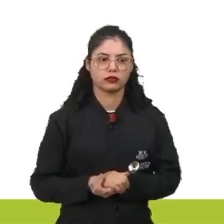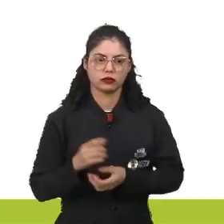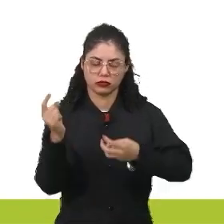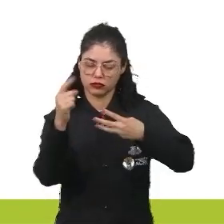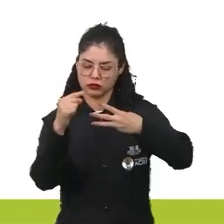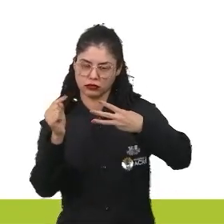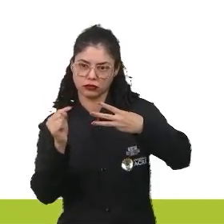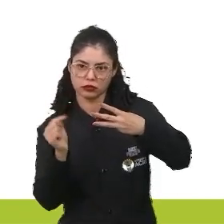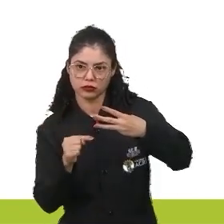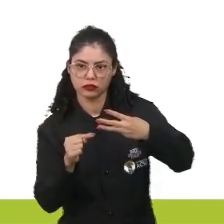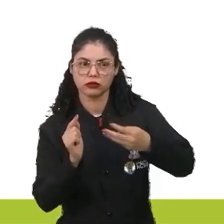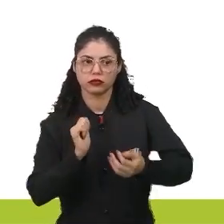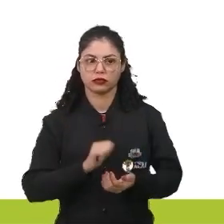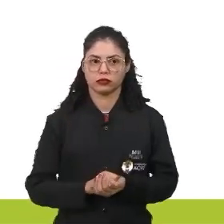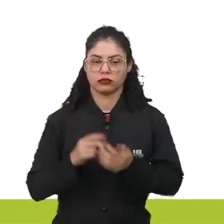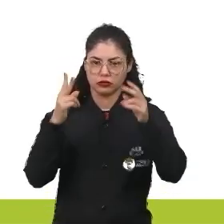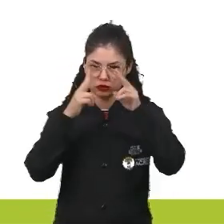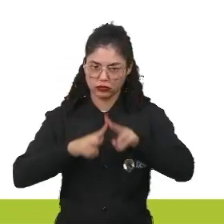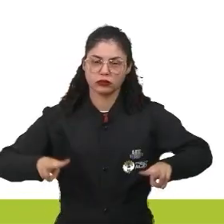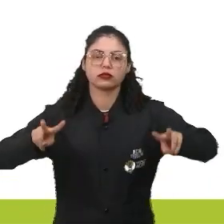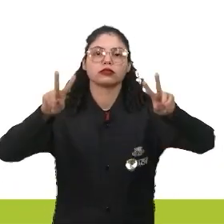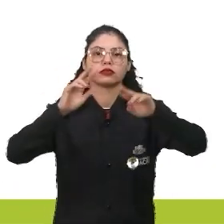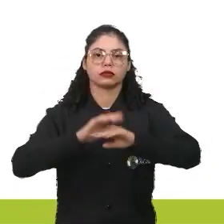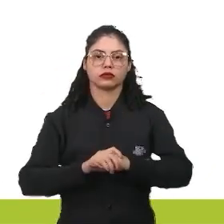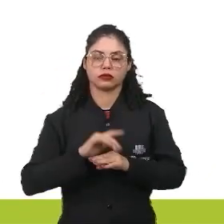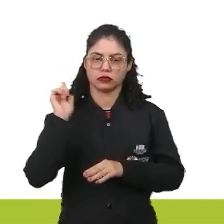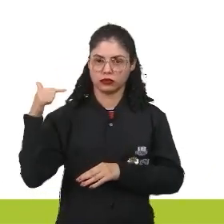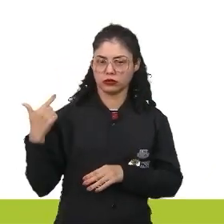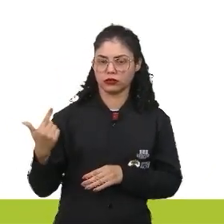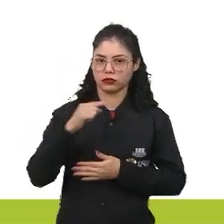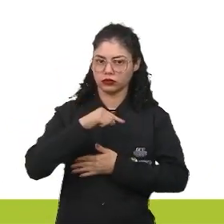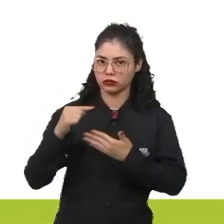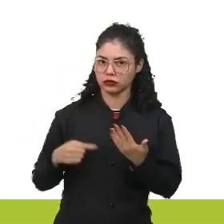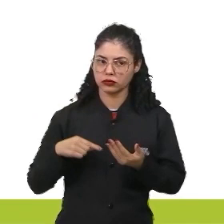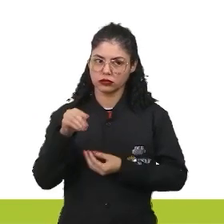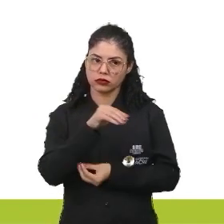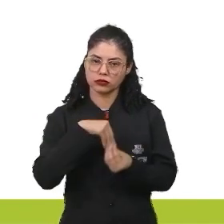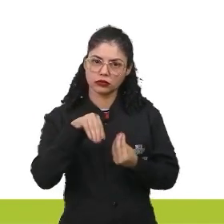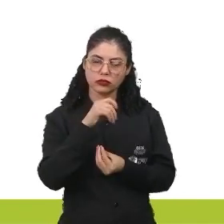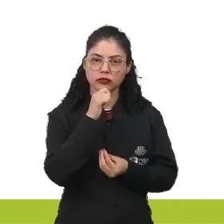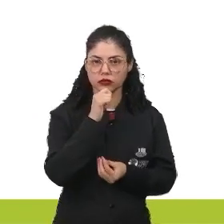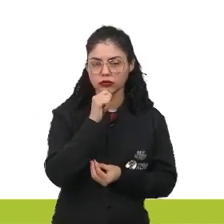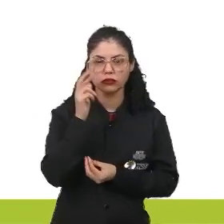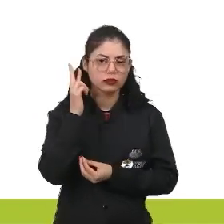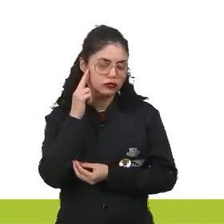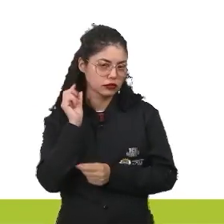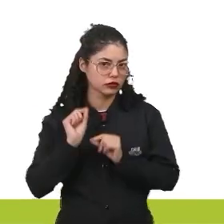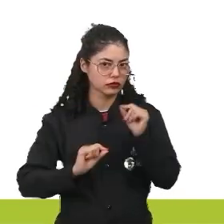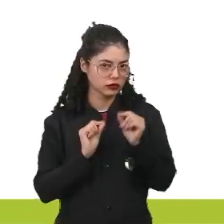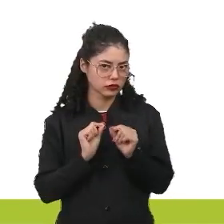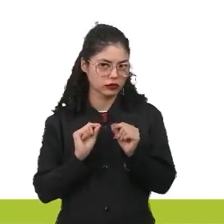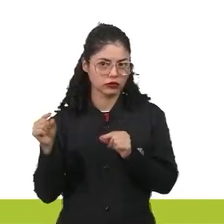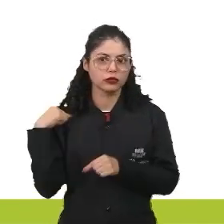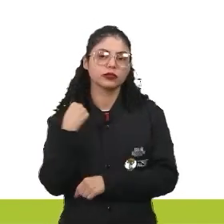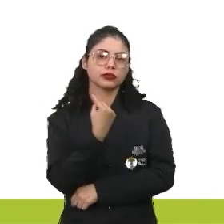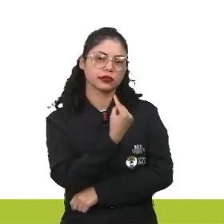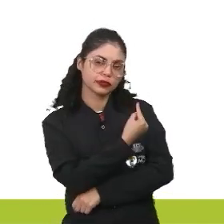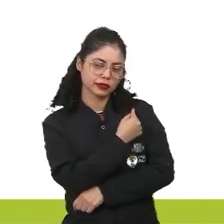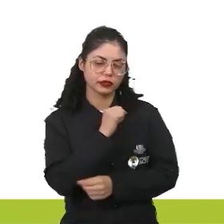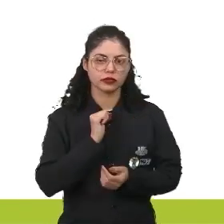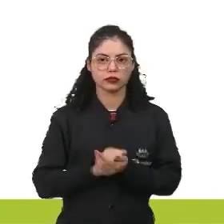3 fases visíveis. Um outro tipo aí de mistura bem comum seria o nosso